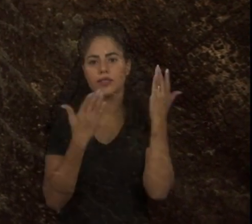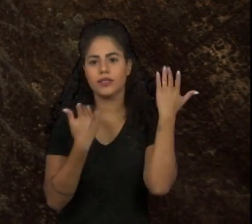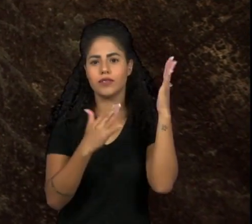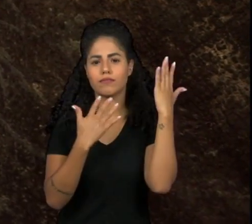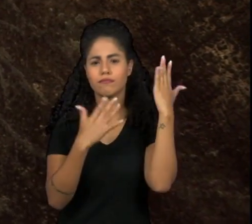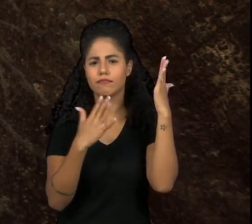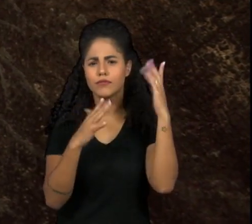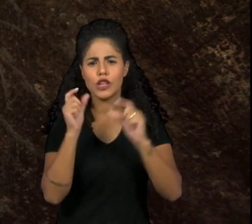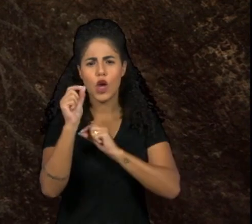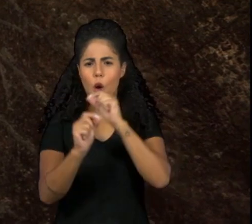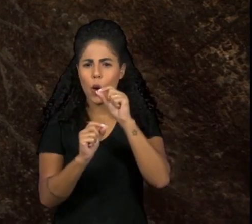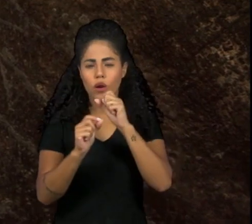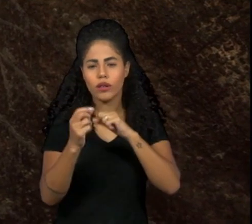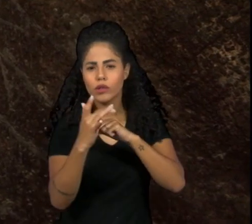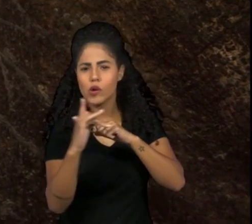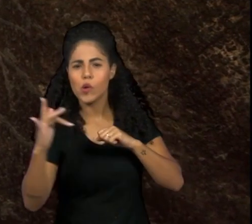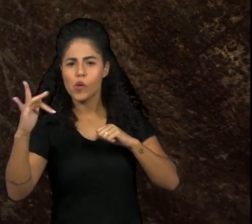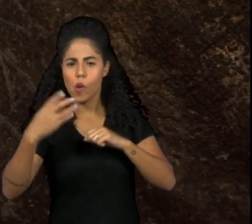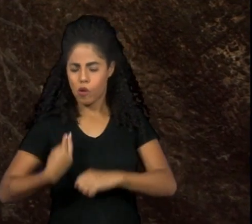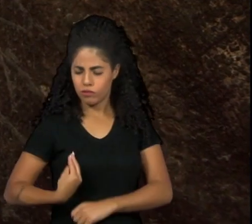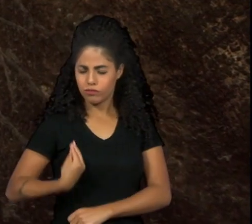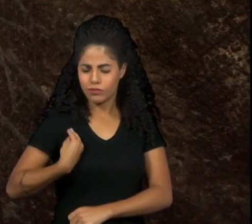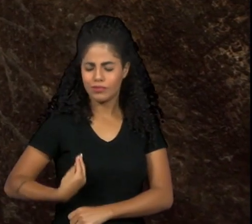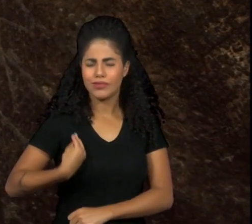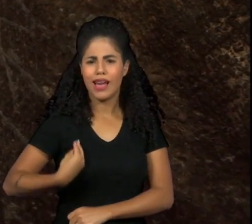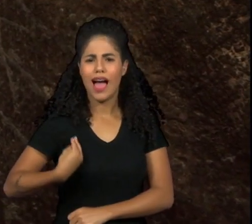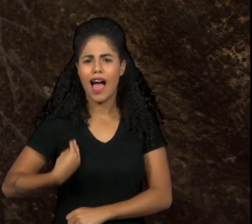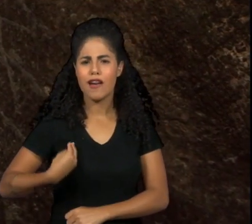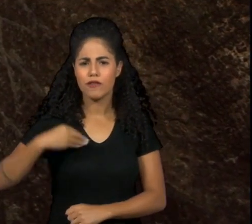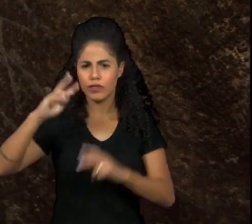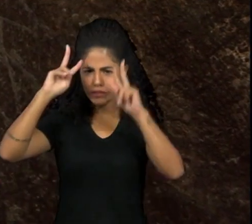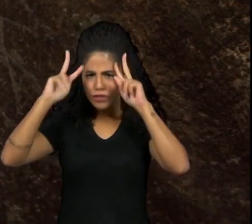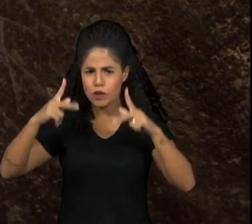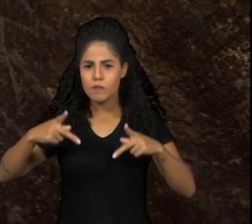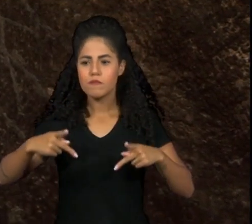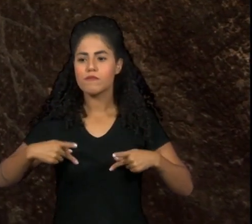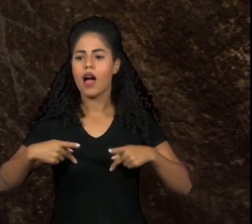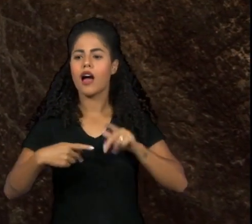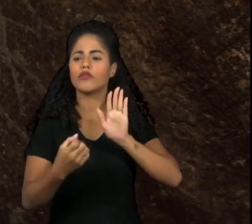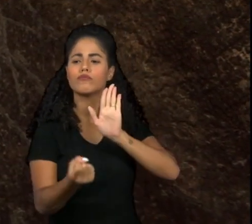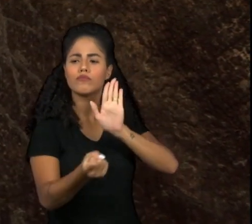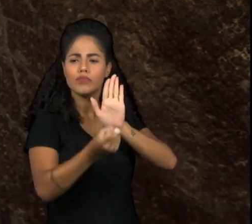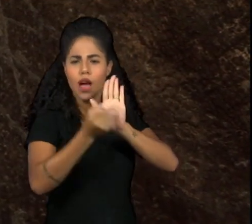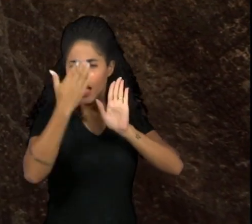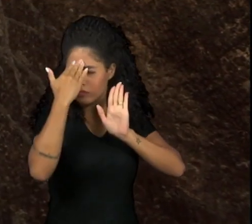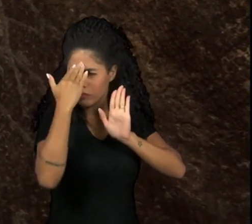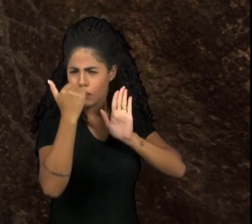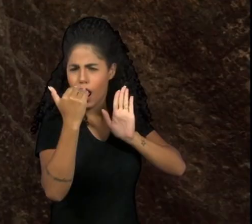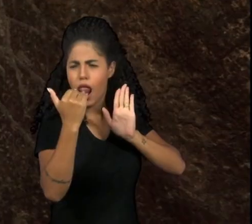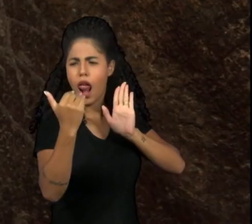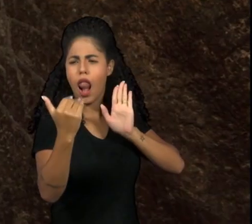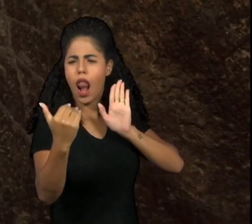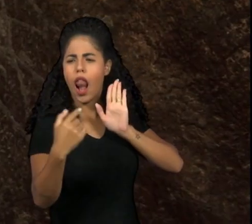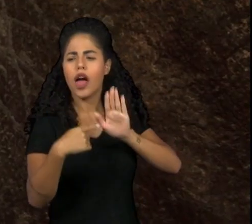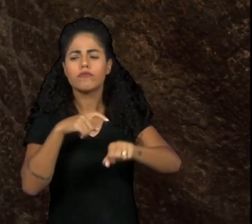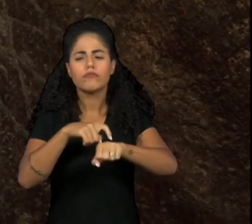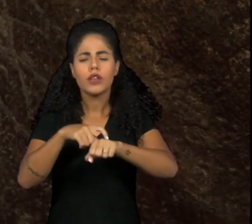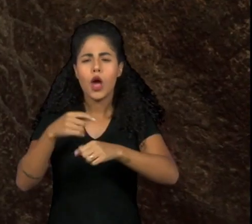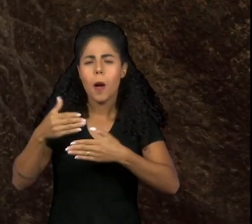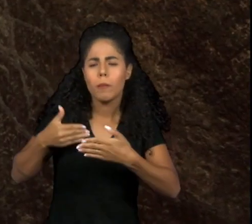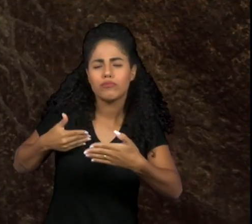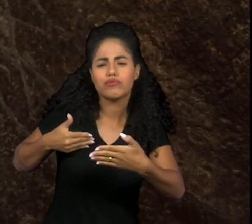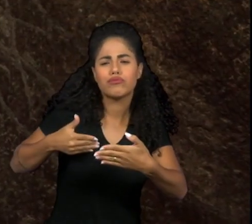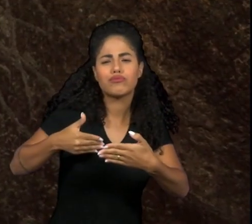O ouro custa vidas humanas. Essa é a mensagem do povo Yanomami a 20 atores que concorreram